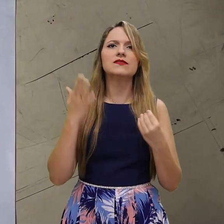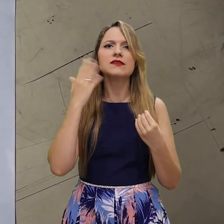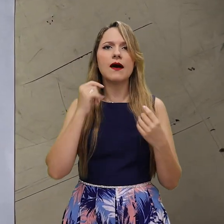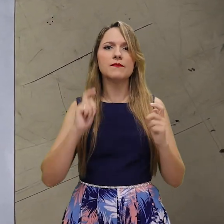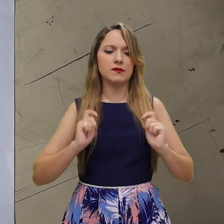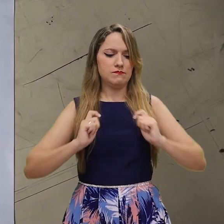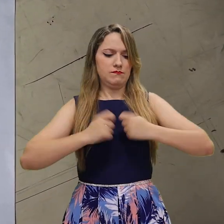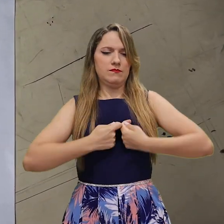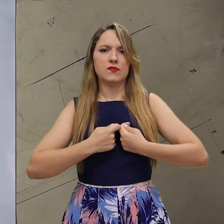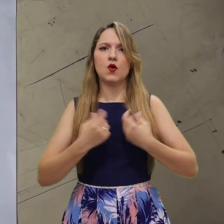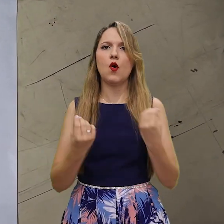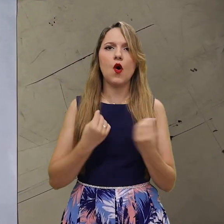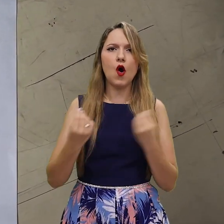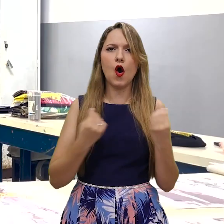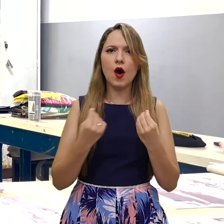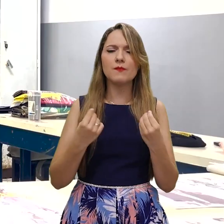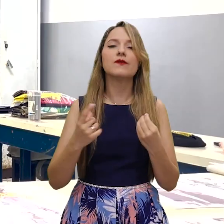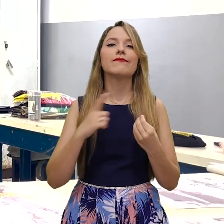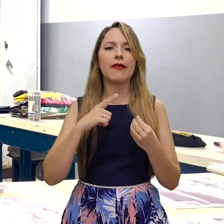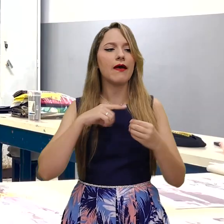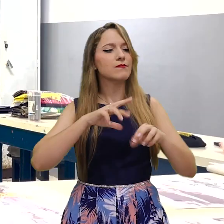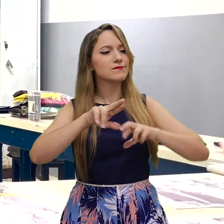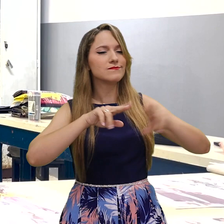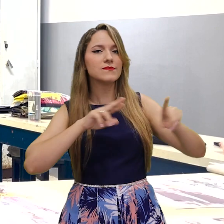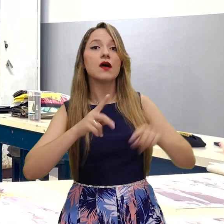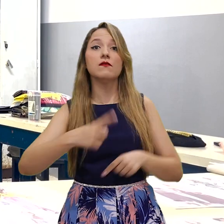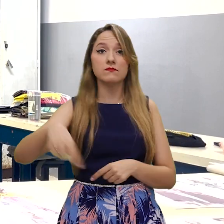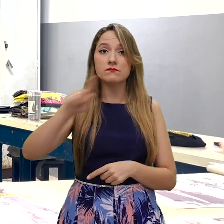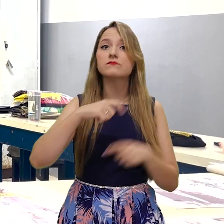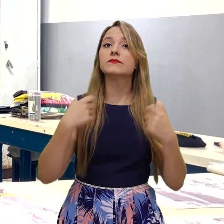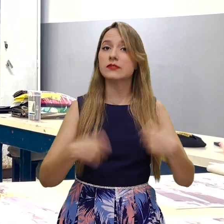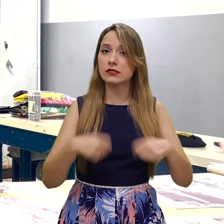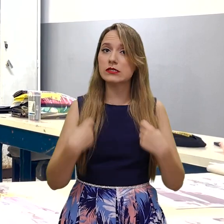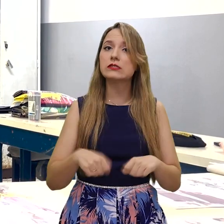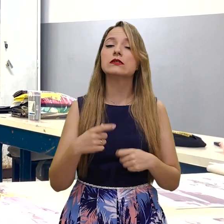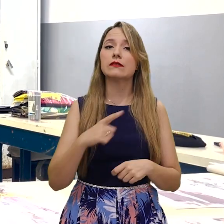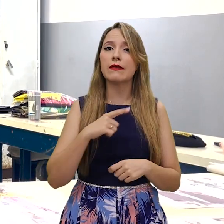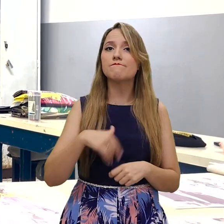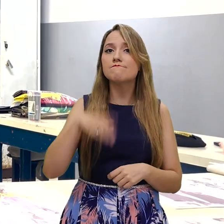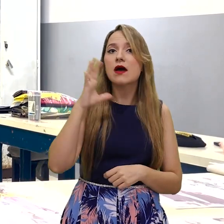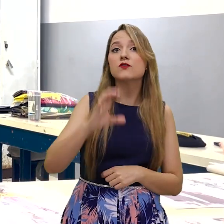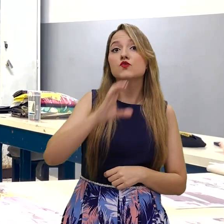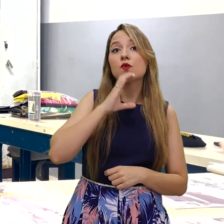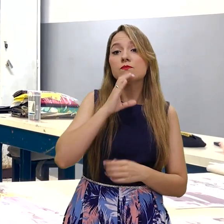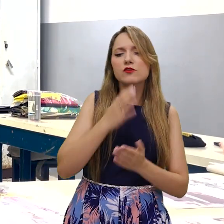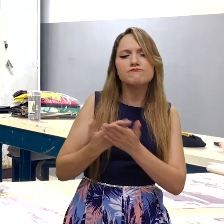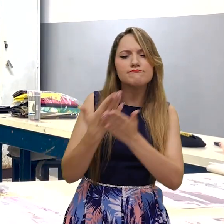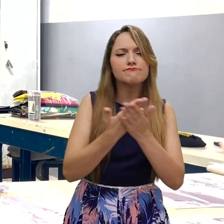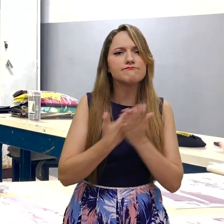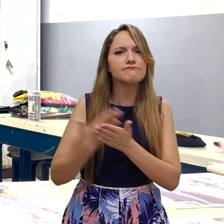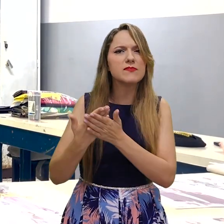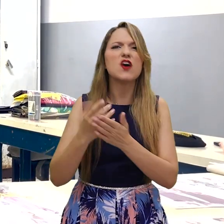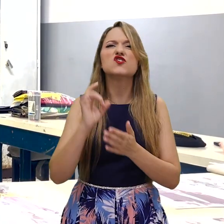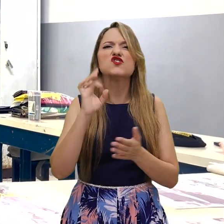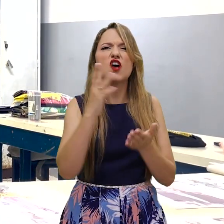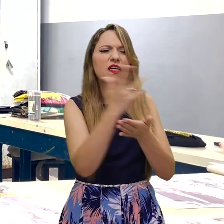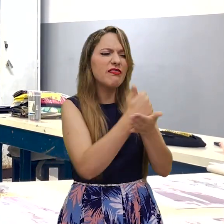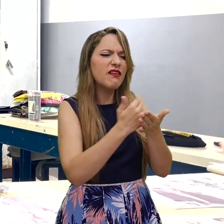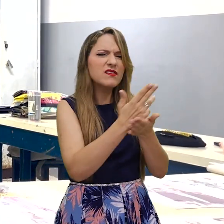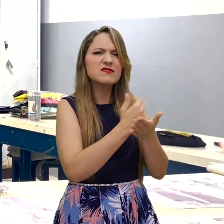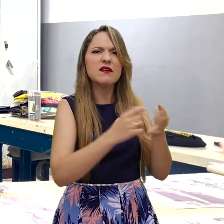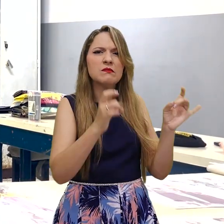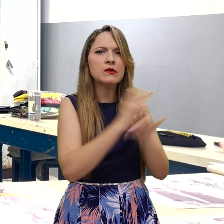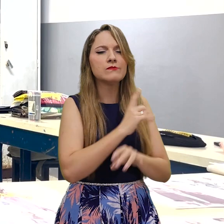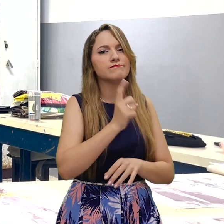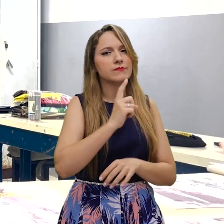vestir essa roupa. Então, realmente, você precisa ter mais conhecimentos do que simplesmente desenhar